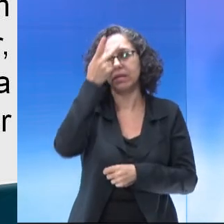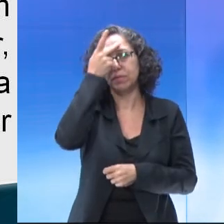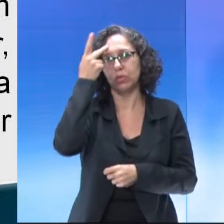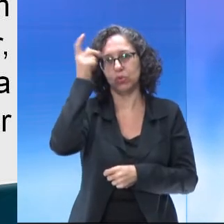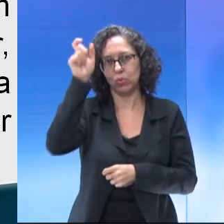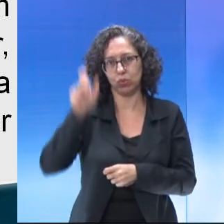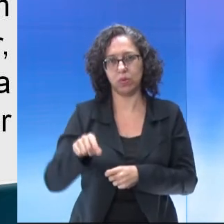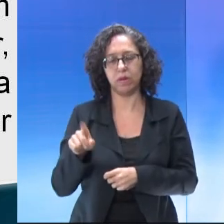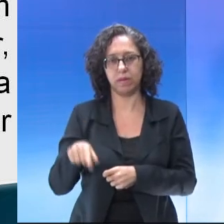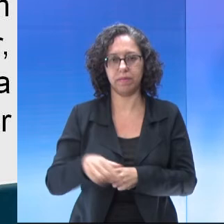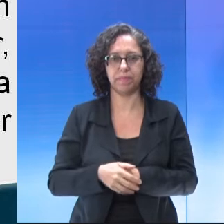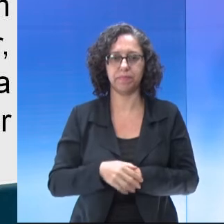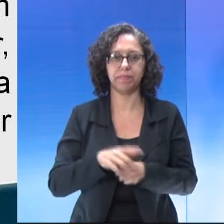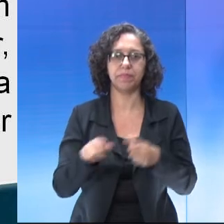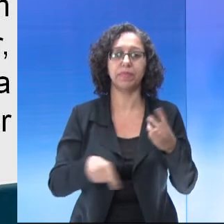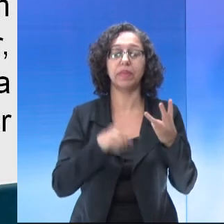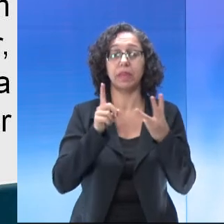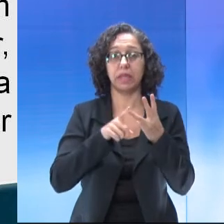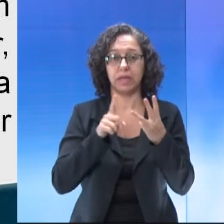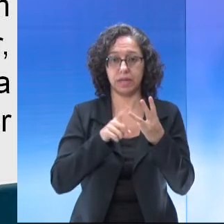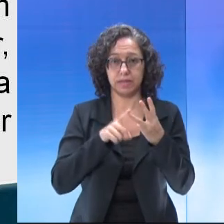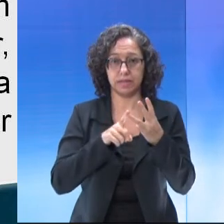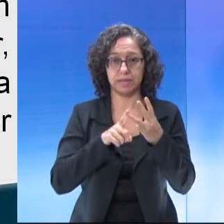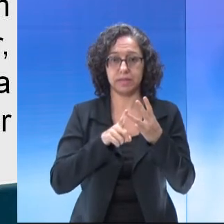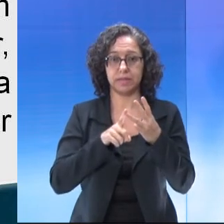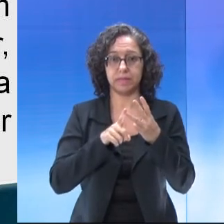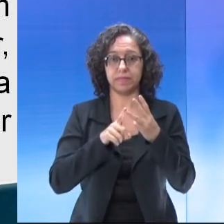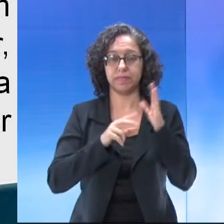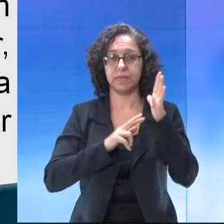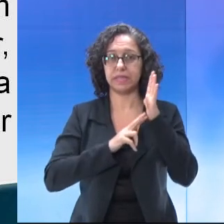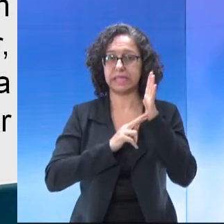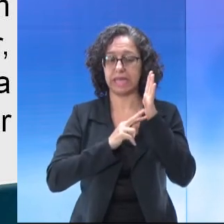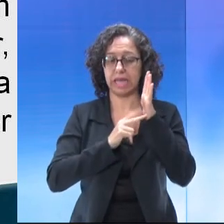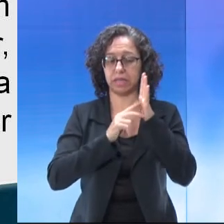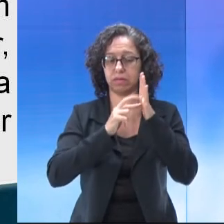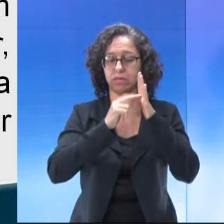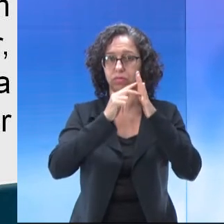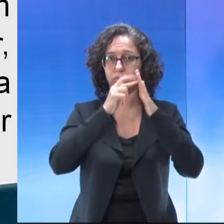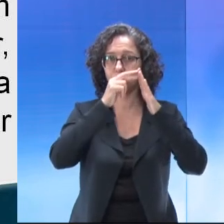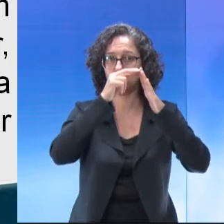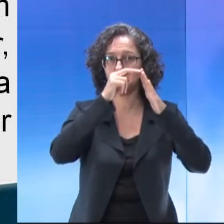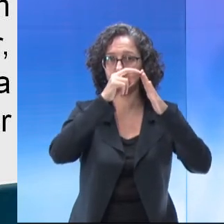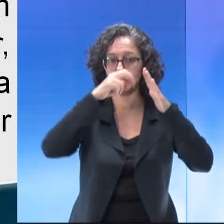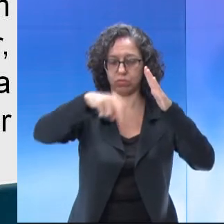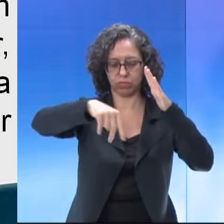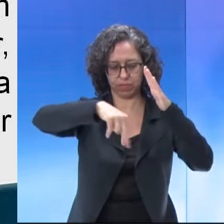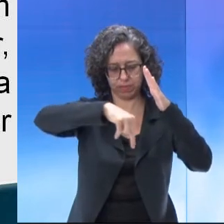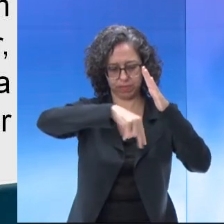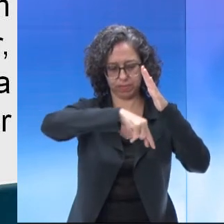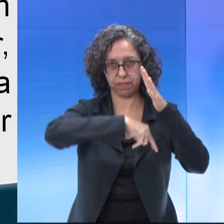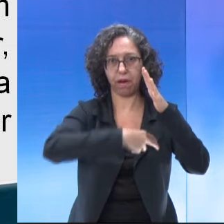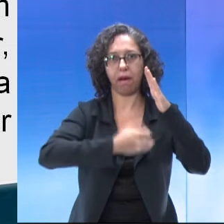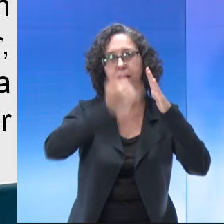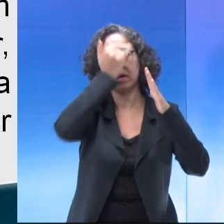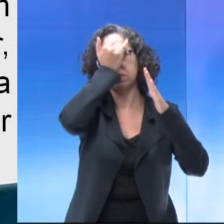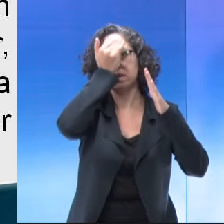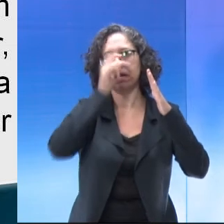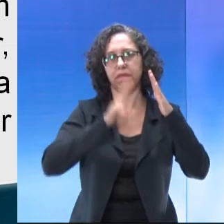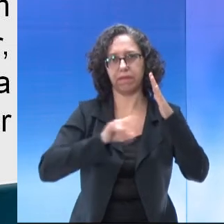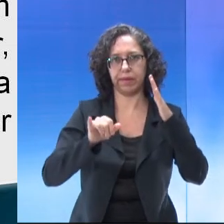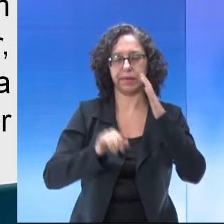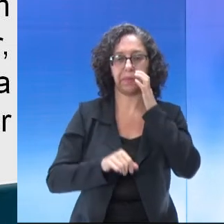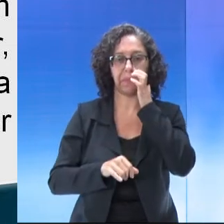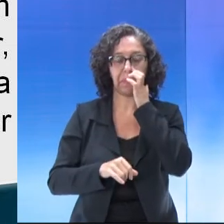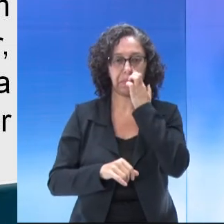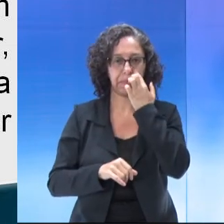3. Passar debaixo de uma escada dá azar. O 7º parágrafo está escrito isso. As aspas foram usadas